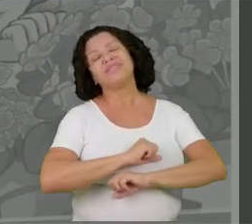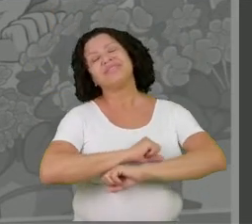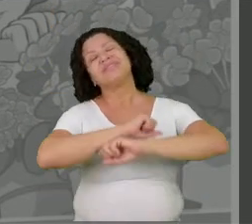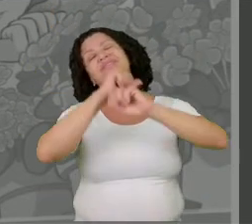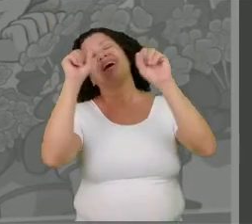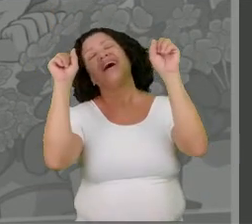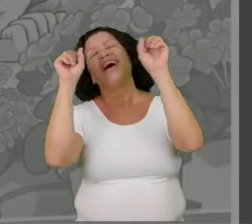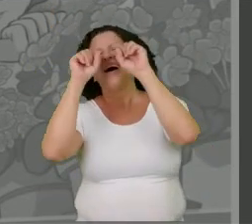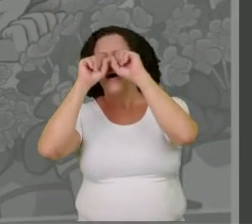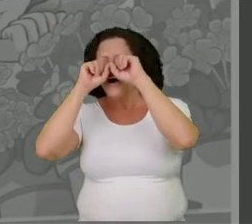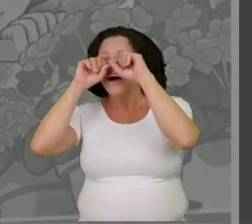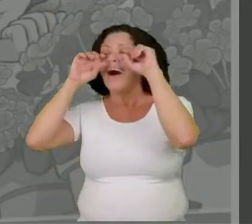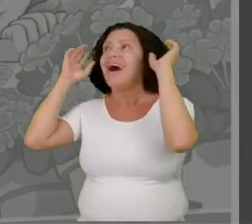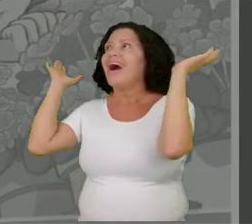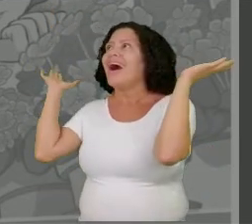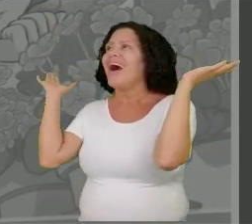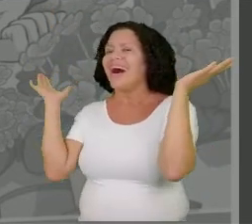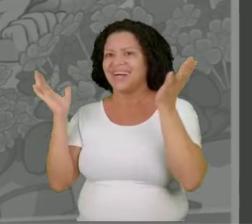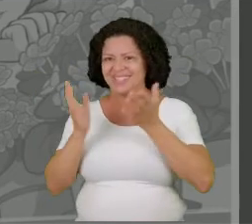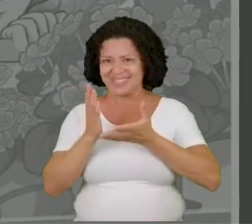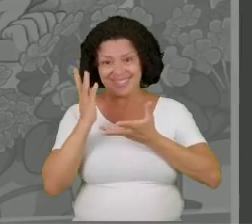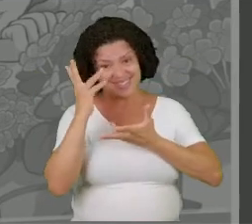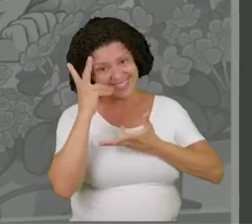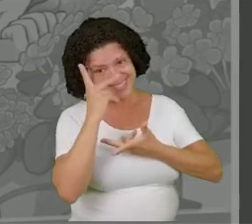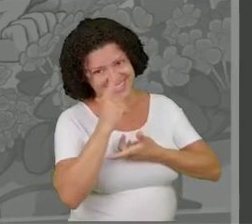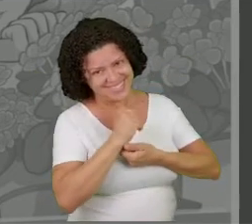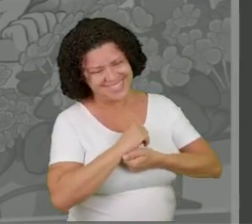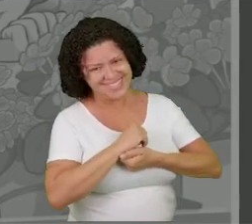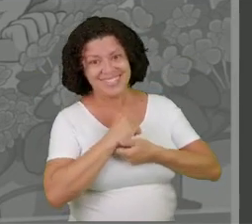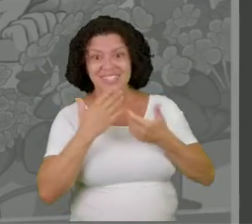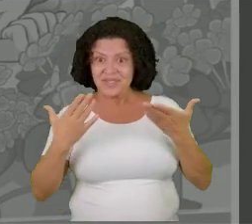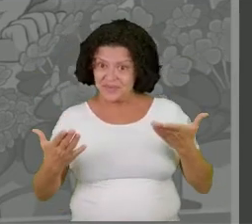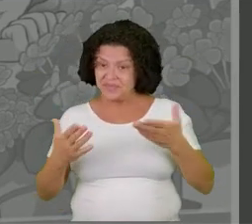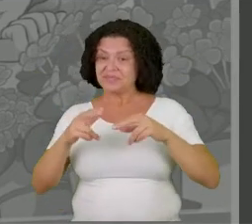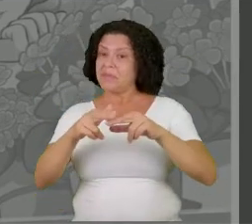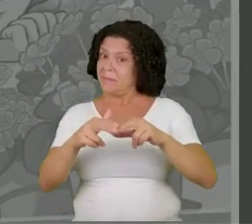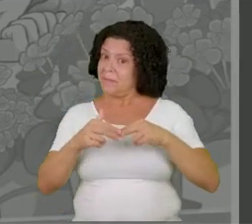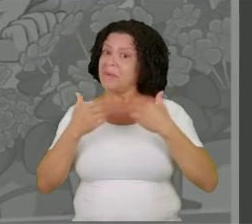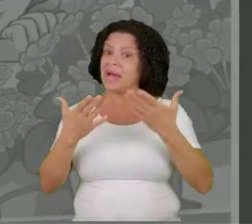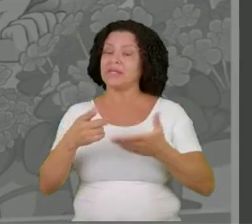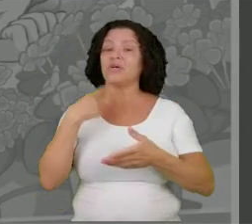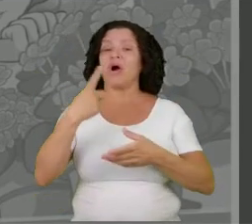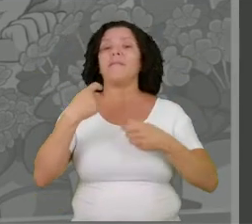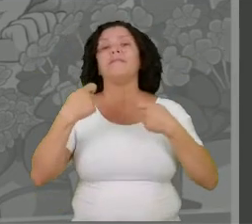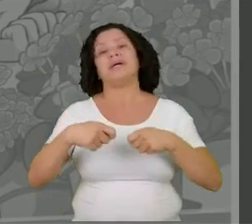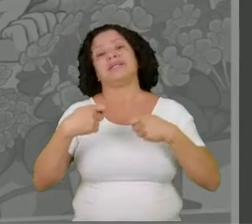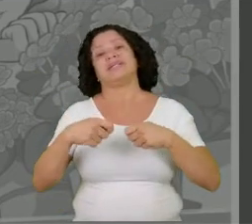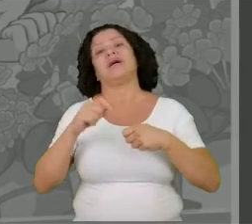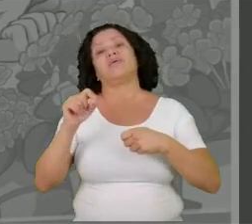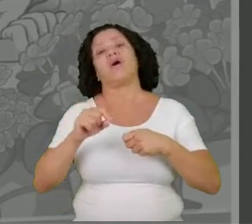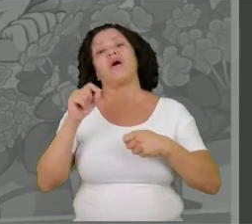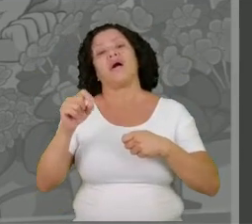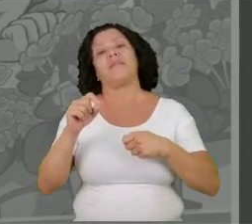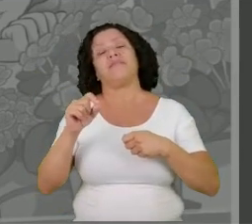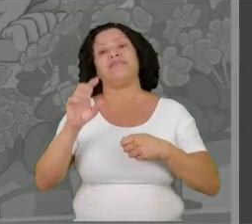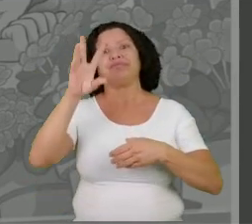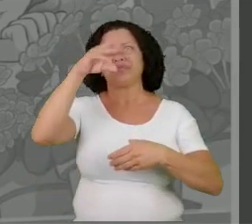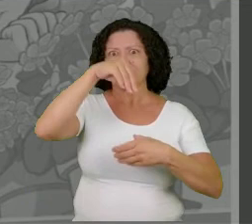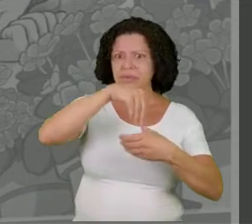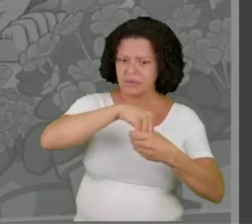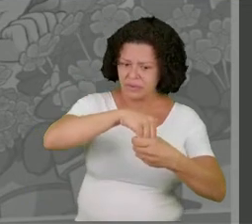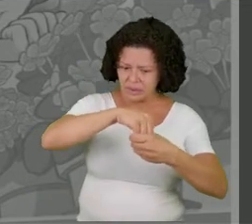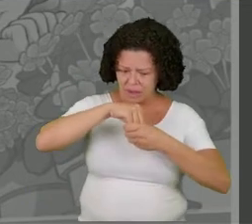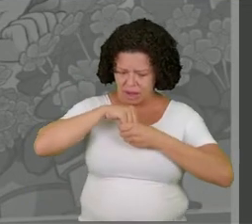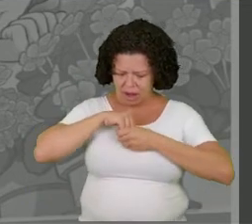um novo acordar bastante agradável. E, claro, para isso,